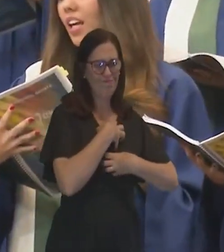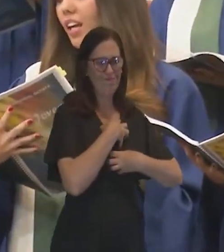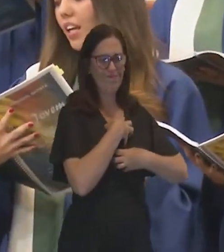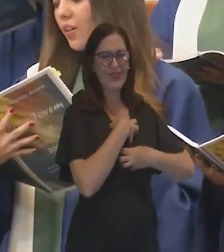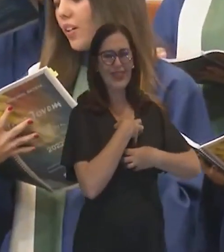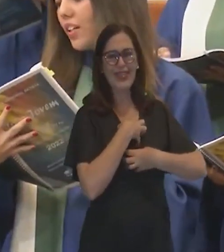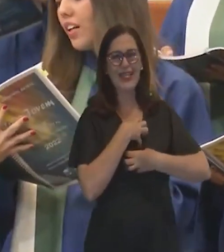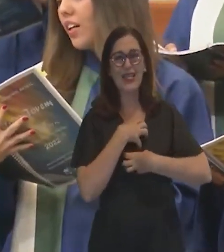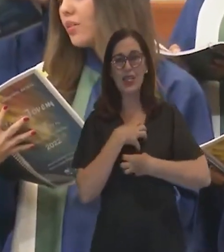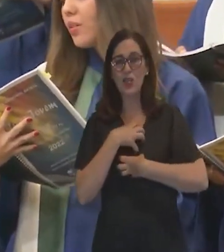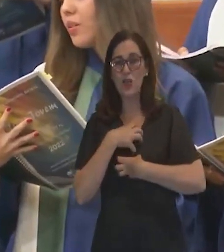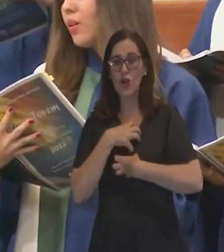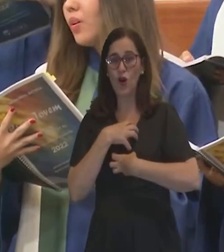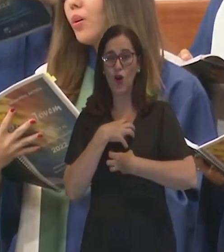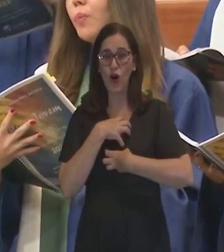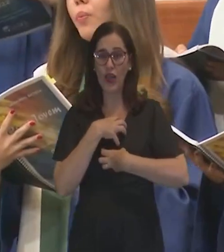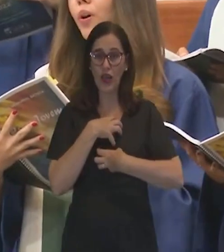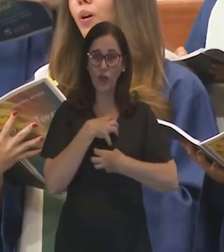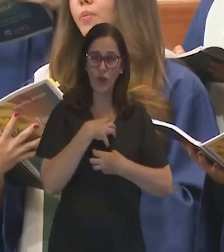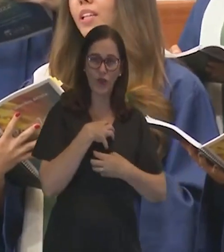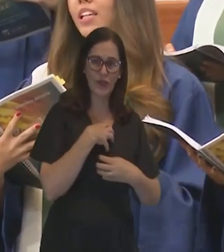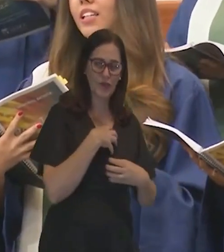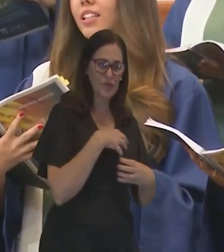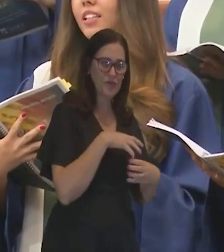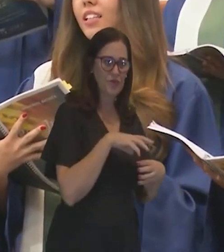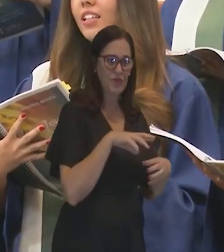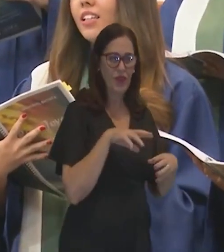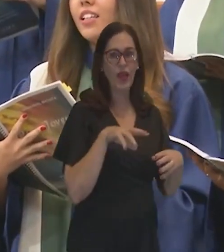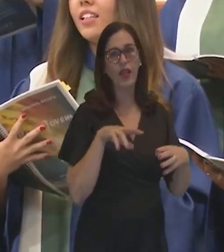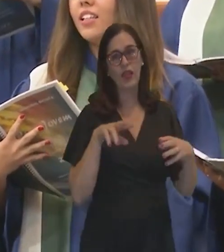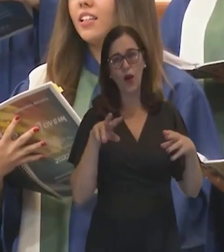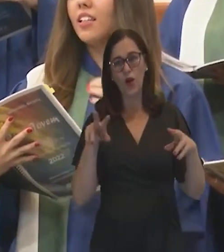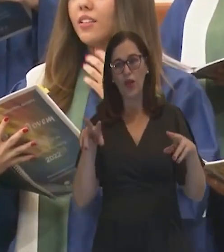alguém orando por